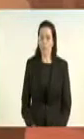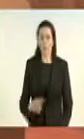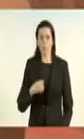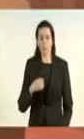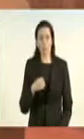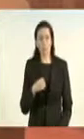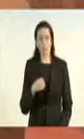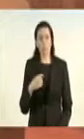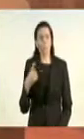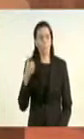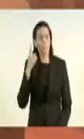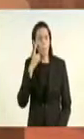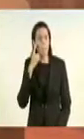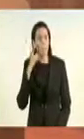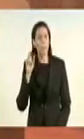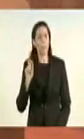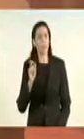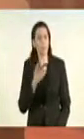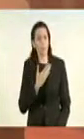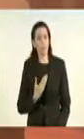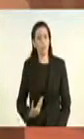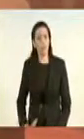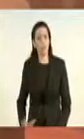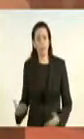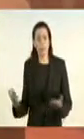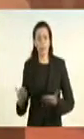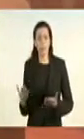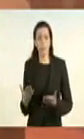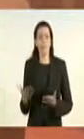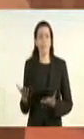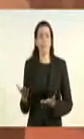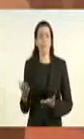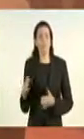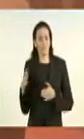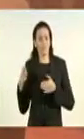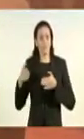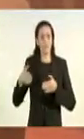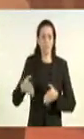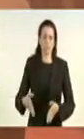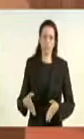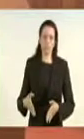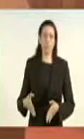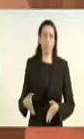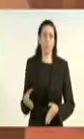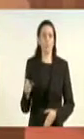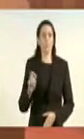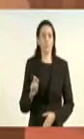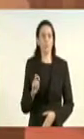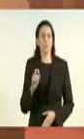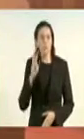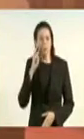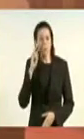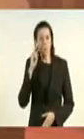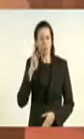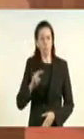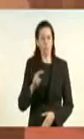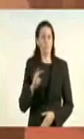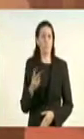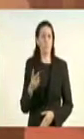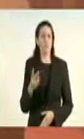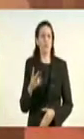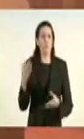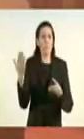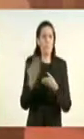a forma como foi encontrada, deputado Marco Aurélio, pelo governo, de não prejudicar